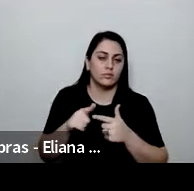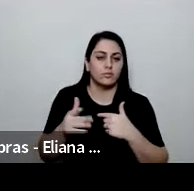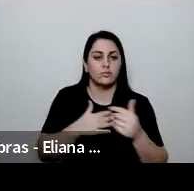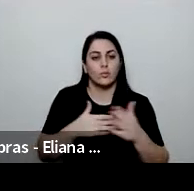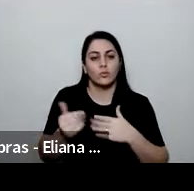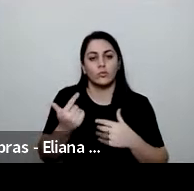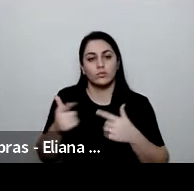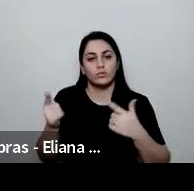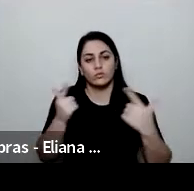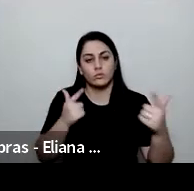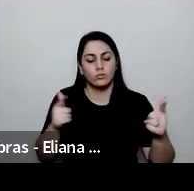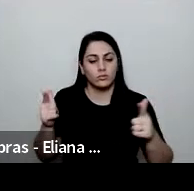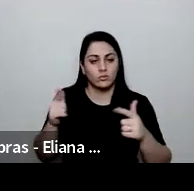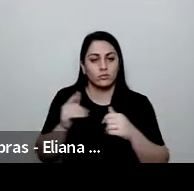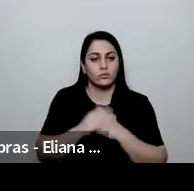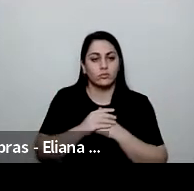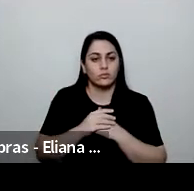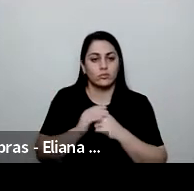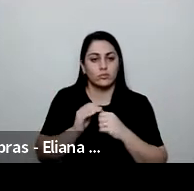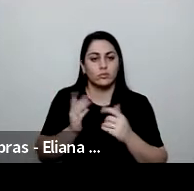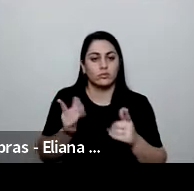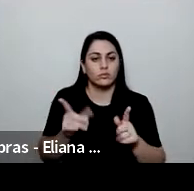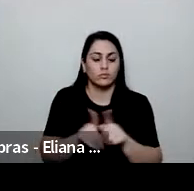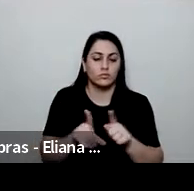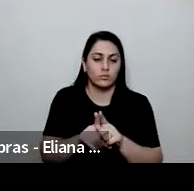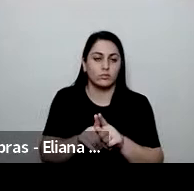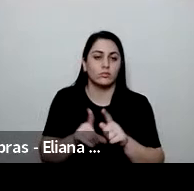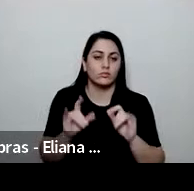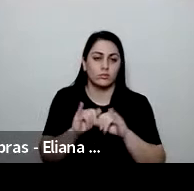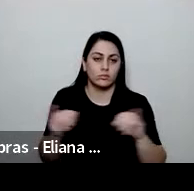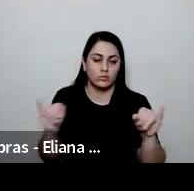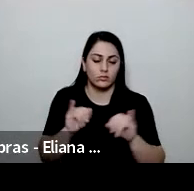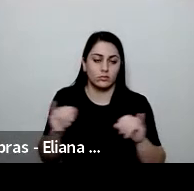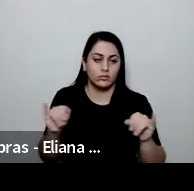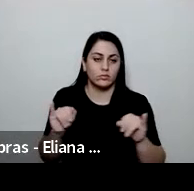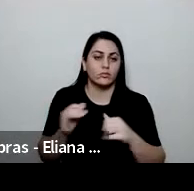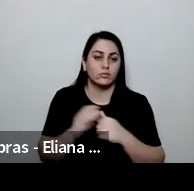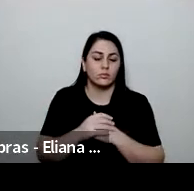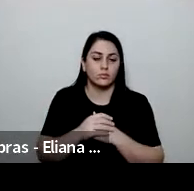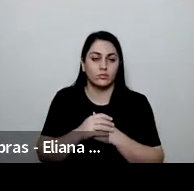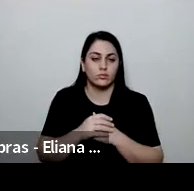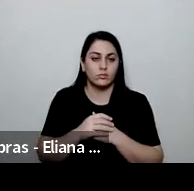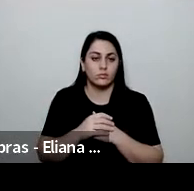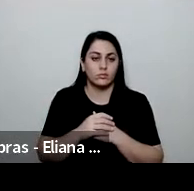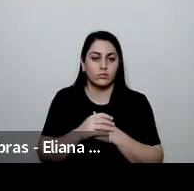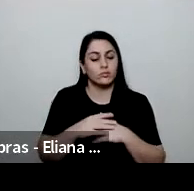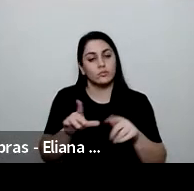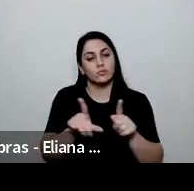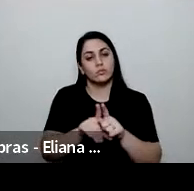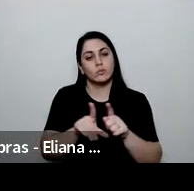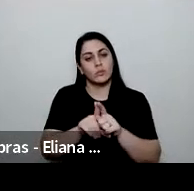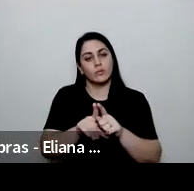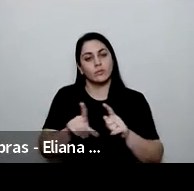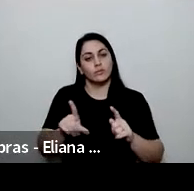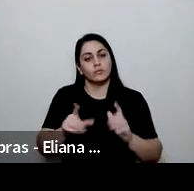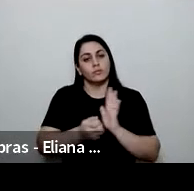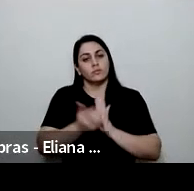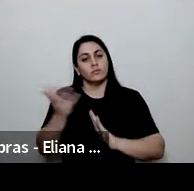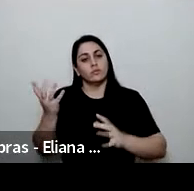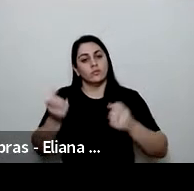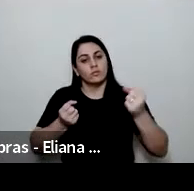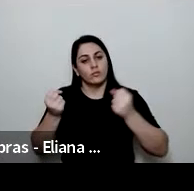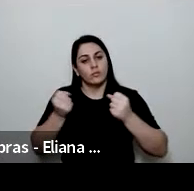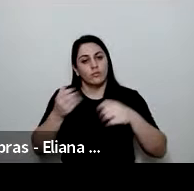outra agremiação têm acesso ao mesmo recurso publicitário E além disso a quantidade ver que